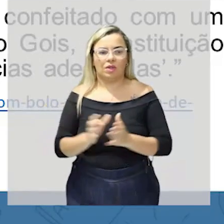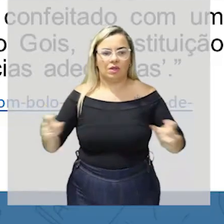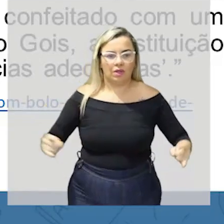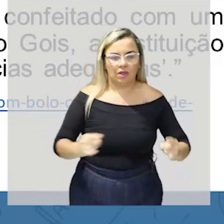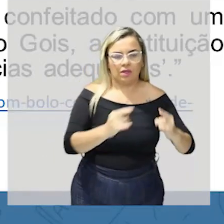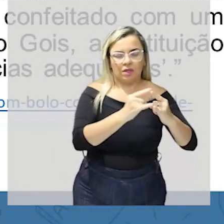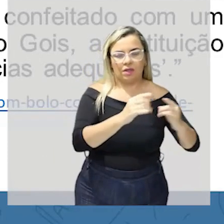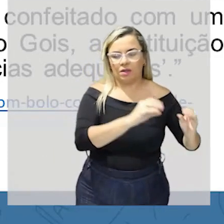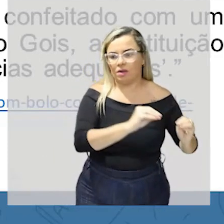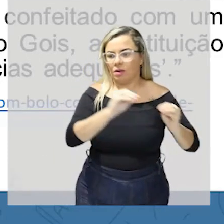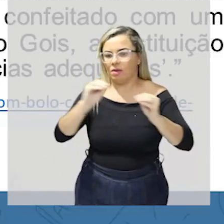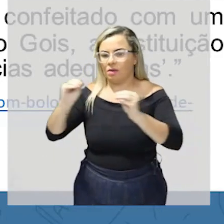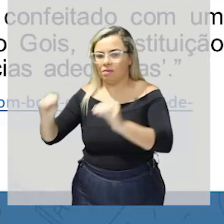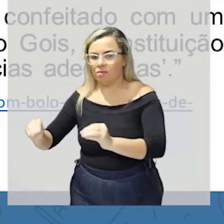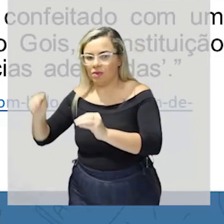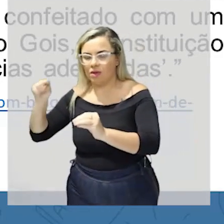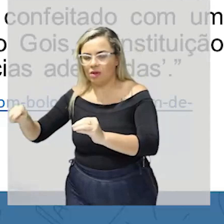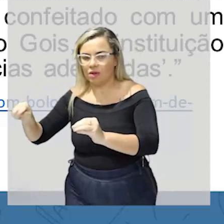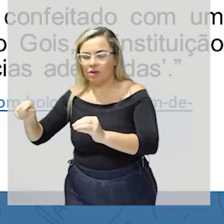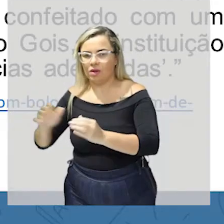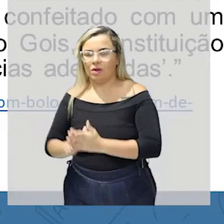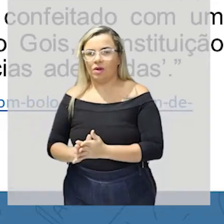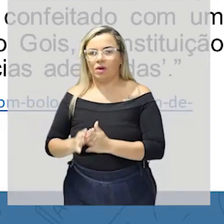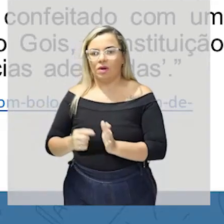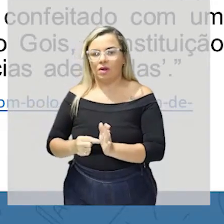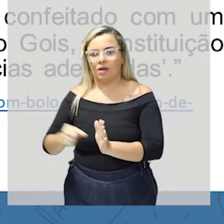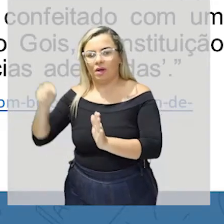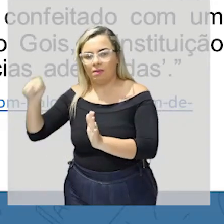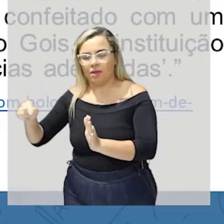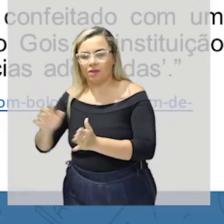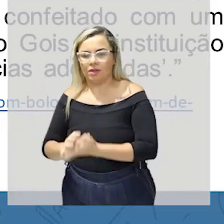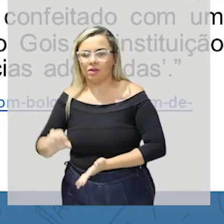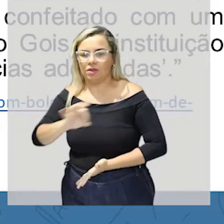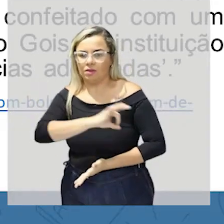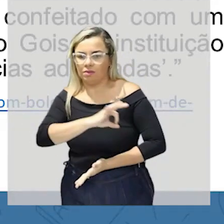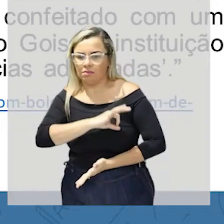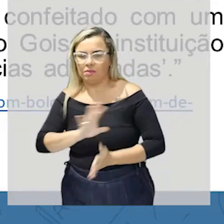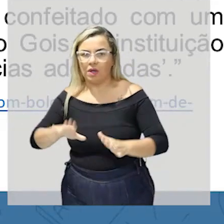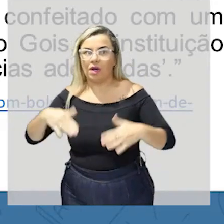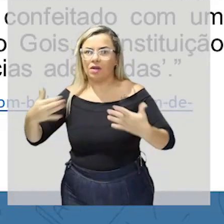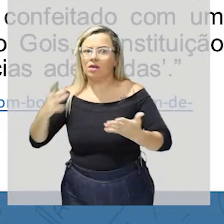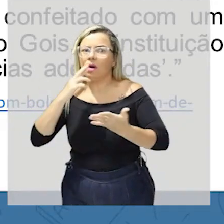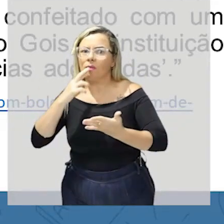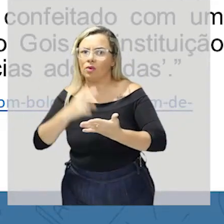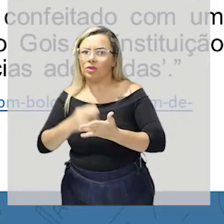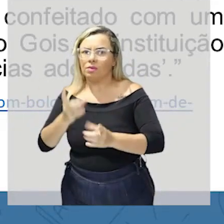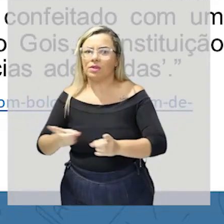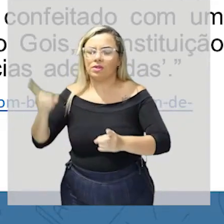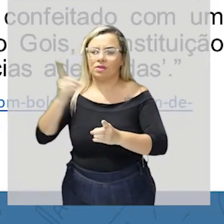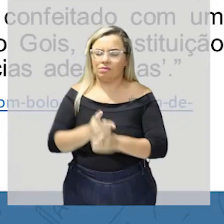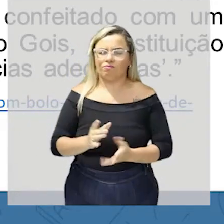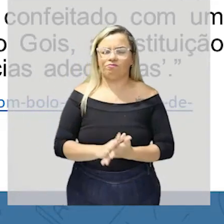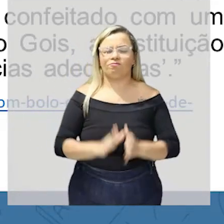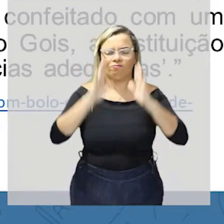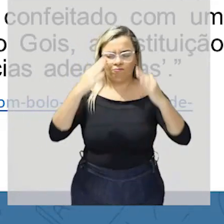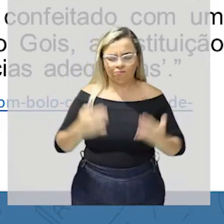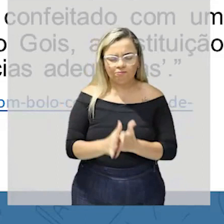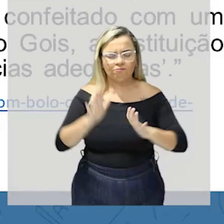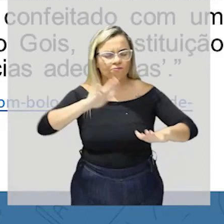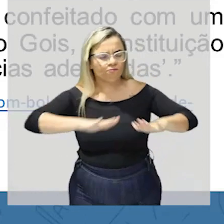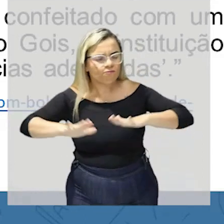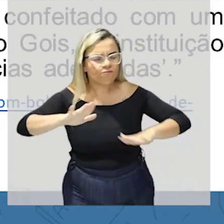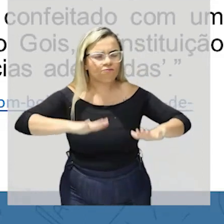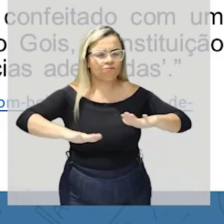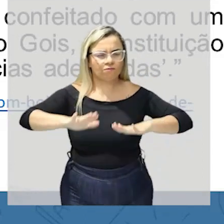autoridades policiais para as providências adequadas. Olha, se nós analisarmos com bastante cuidado, Esse tipo de